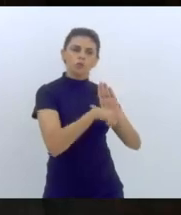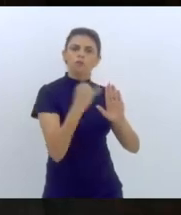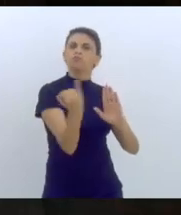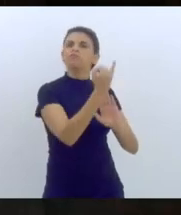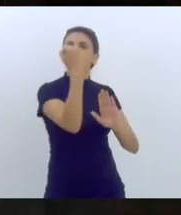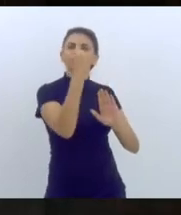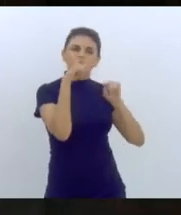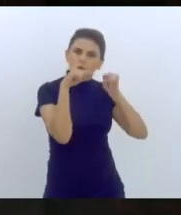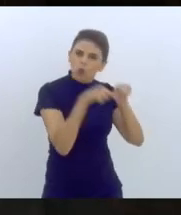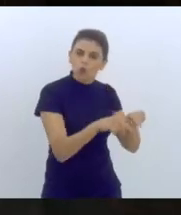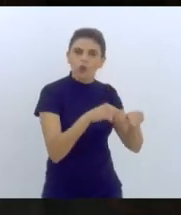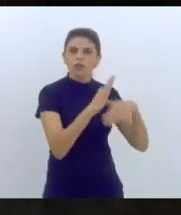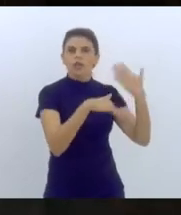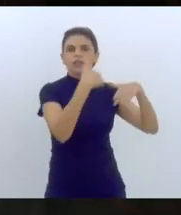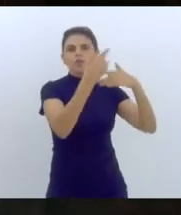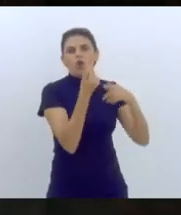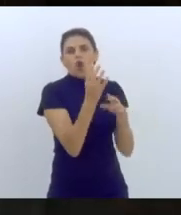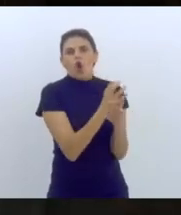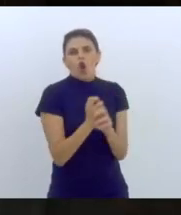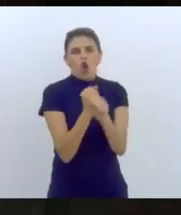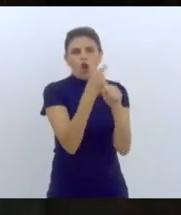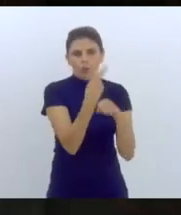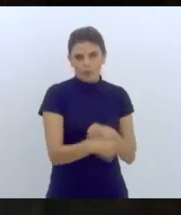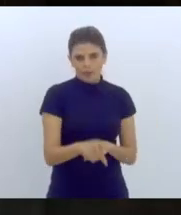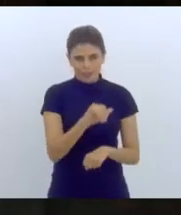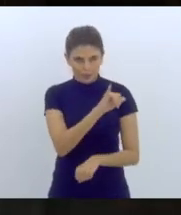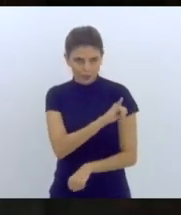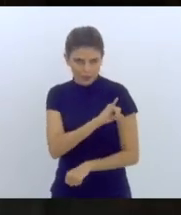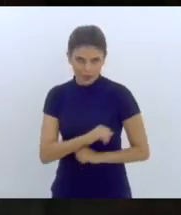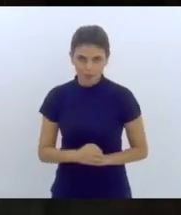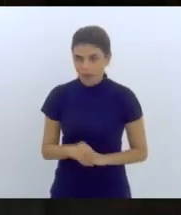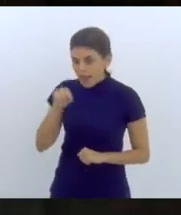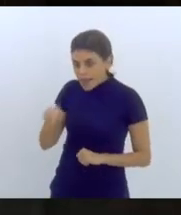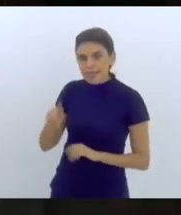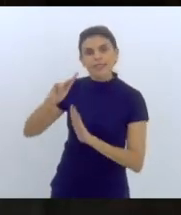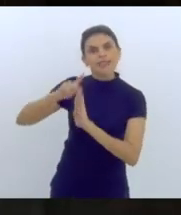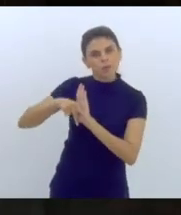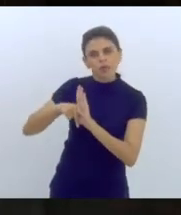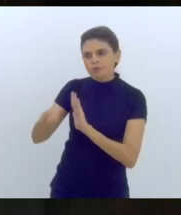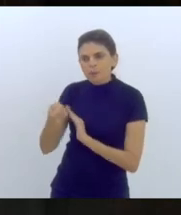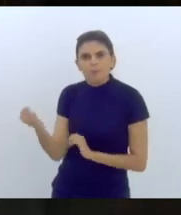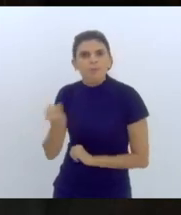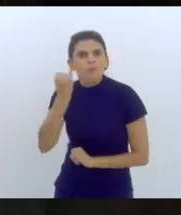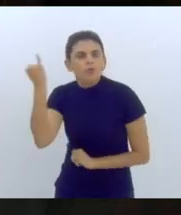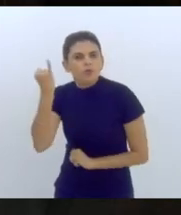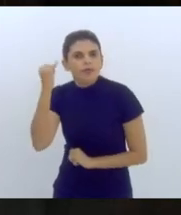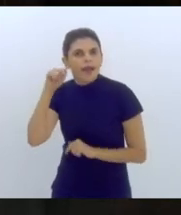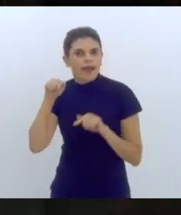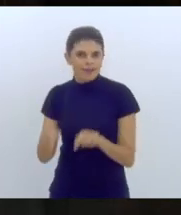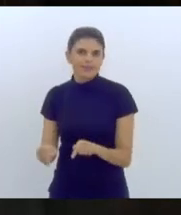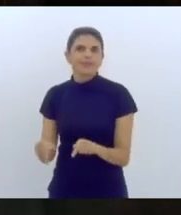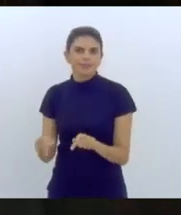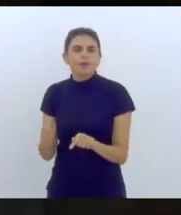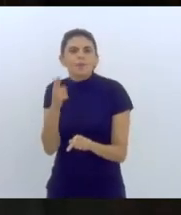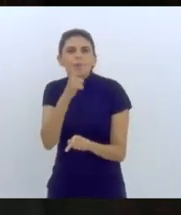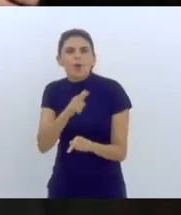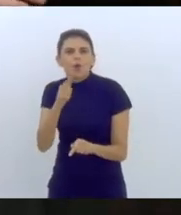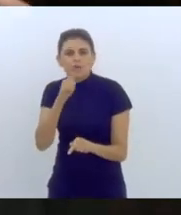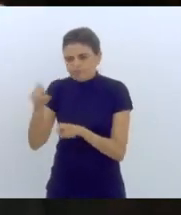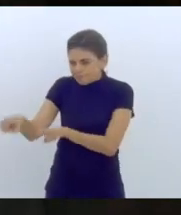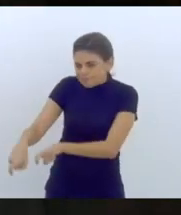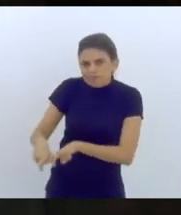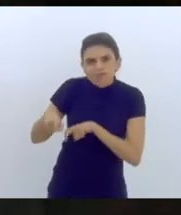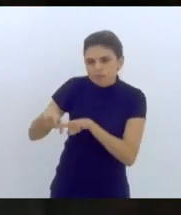foi muito importante para o desenvolvimento econômico do Estado. Esse projeto aqui foi muito importante para a